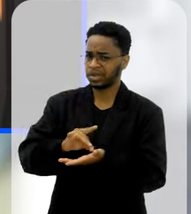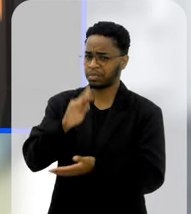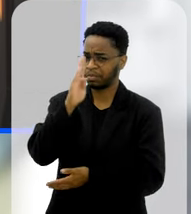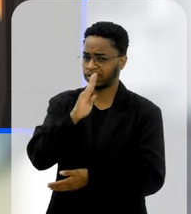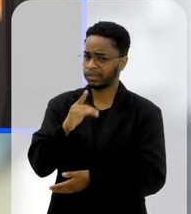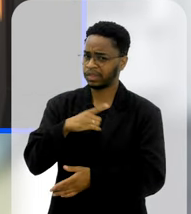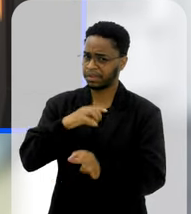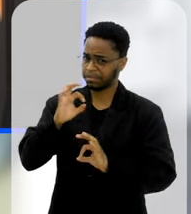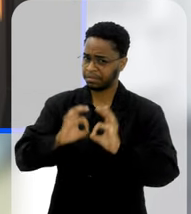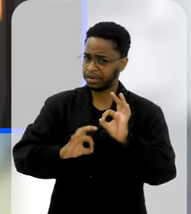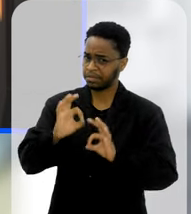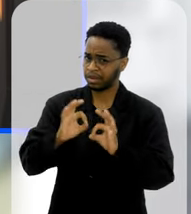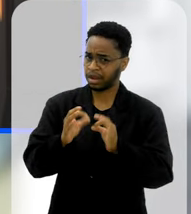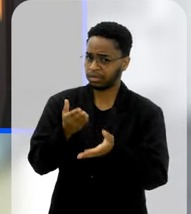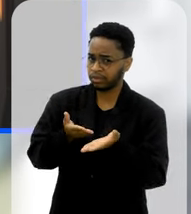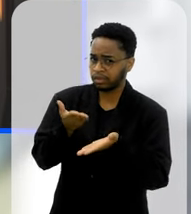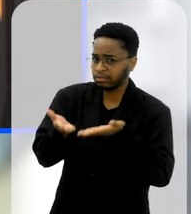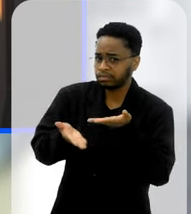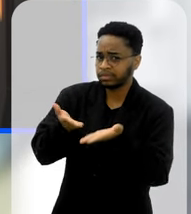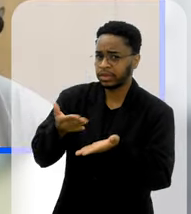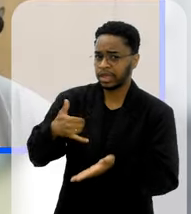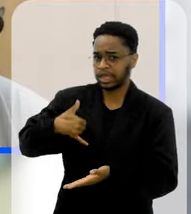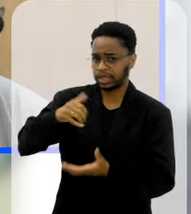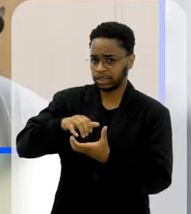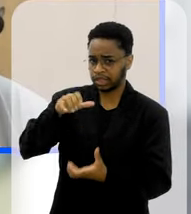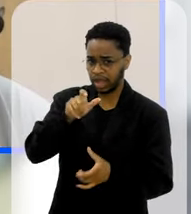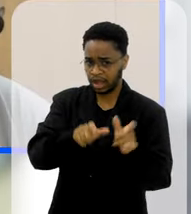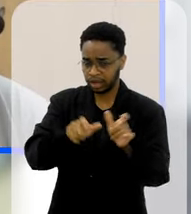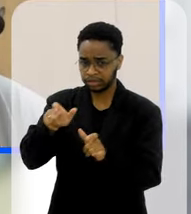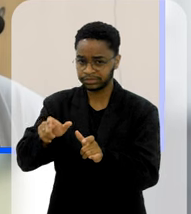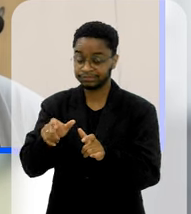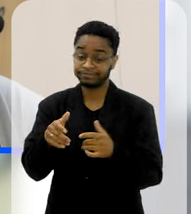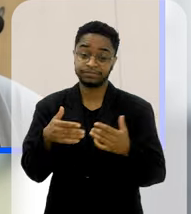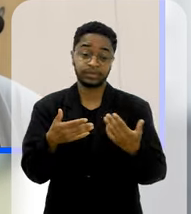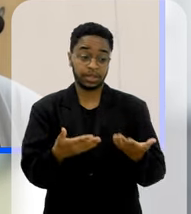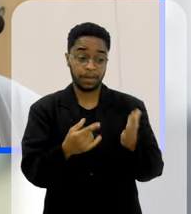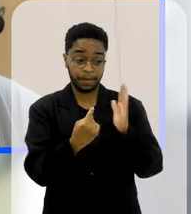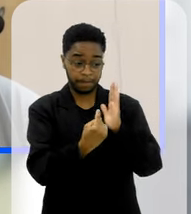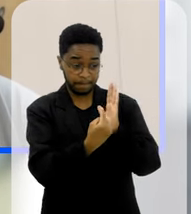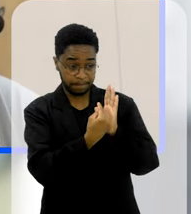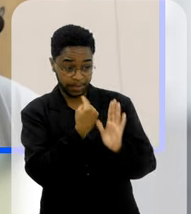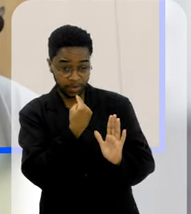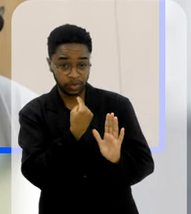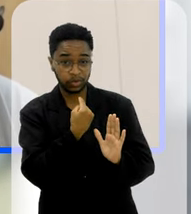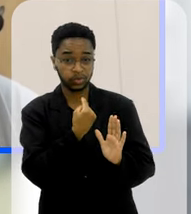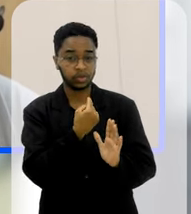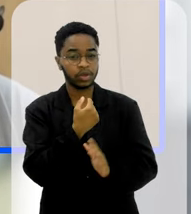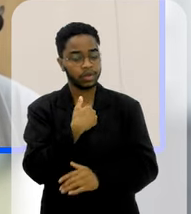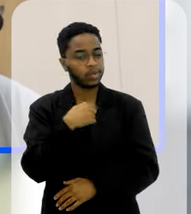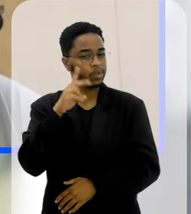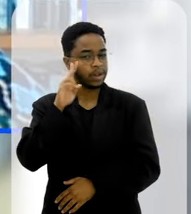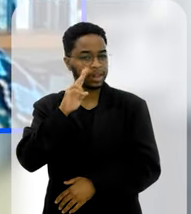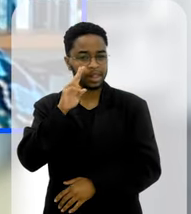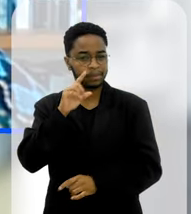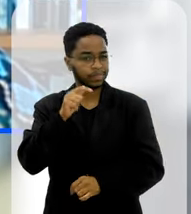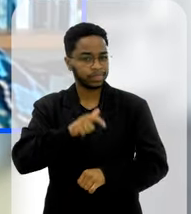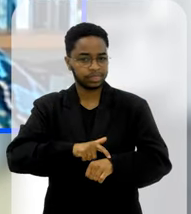está preparado para lidar com seus idosos? Bom, fazer essa pergunta